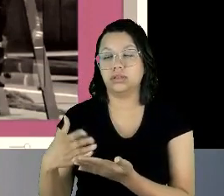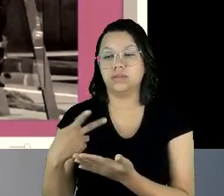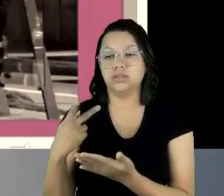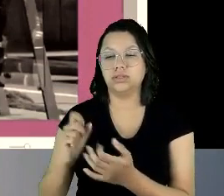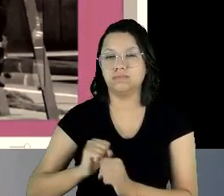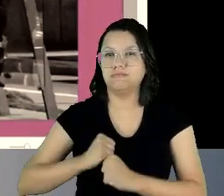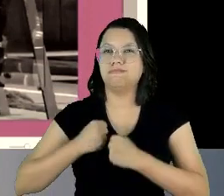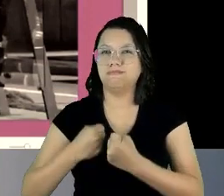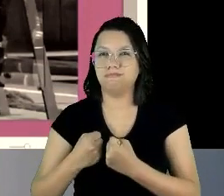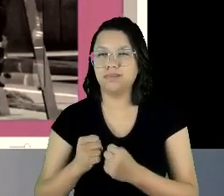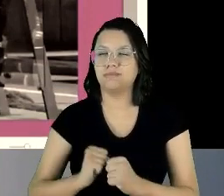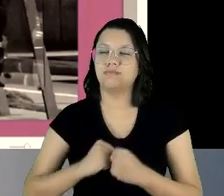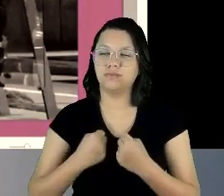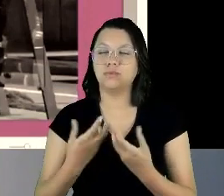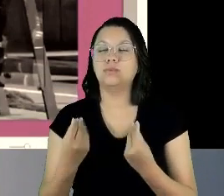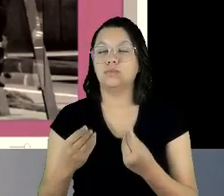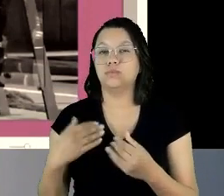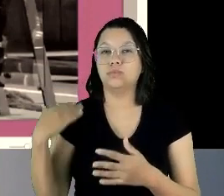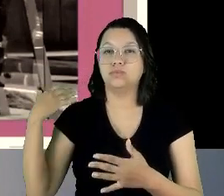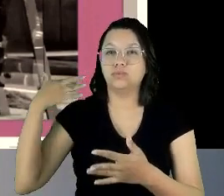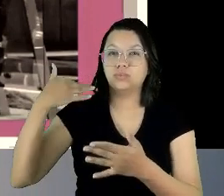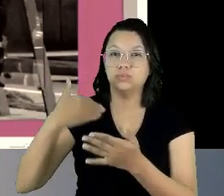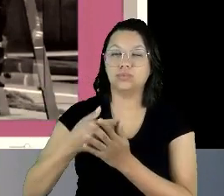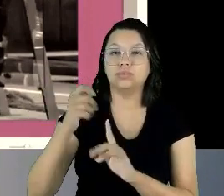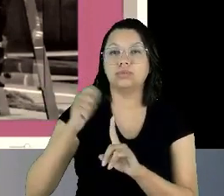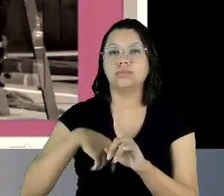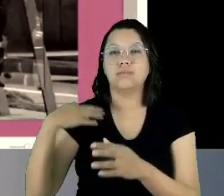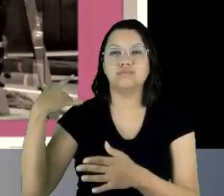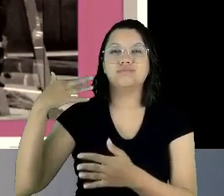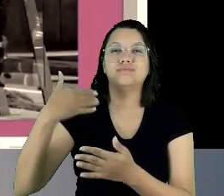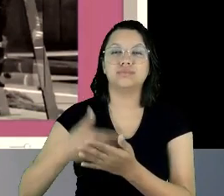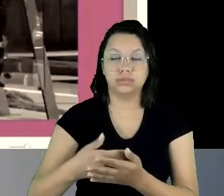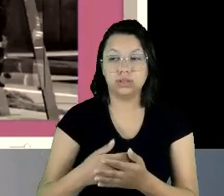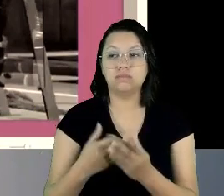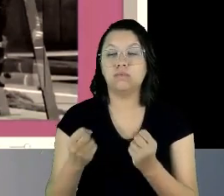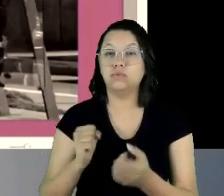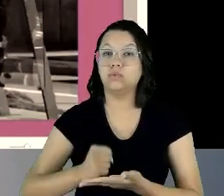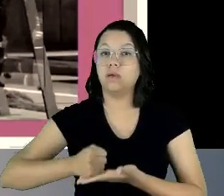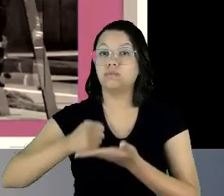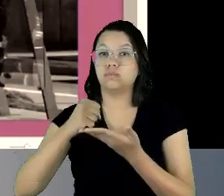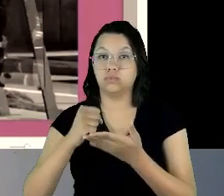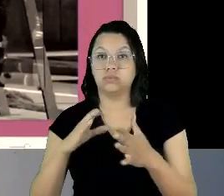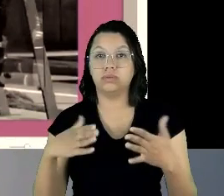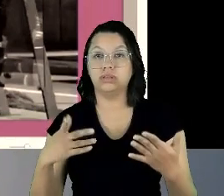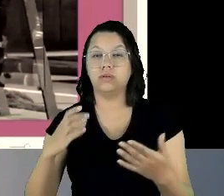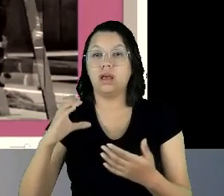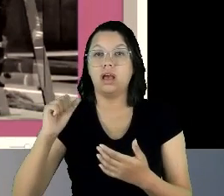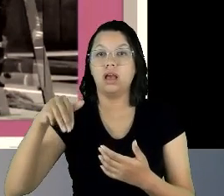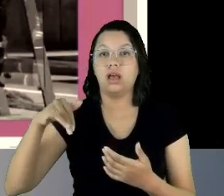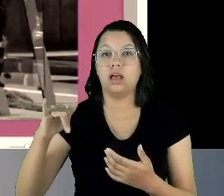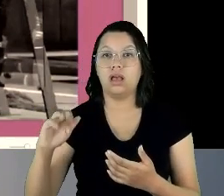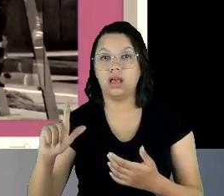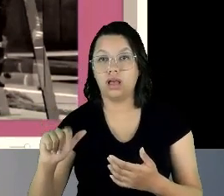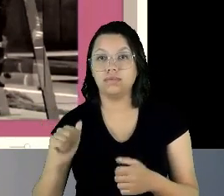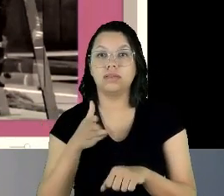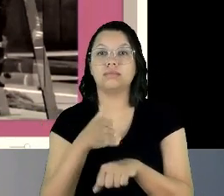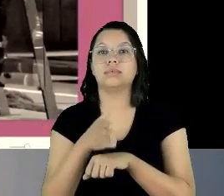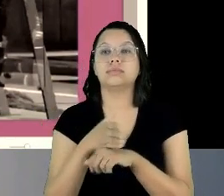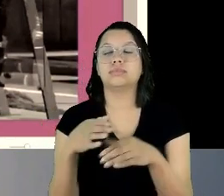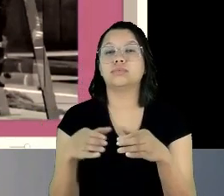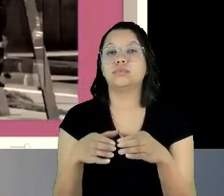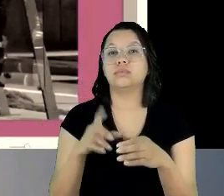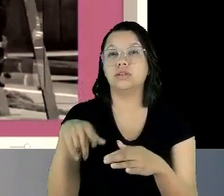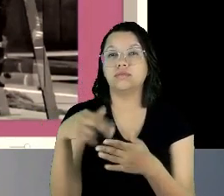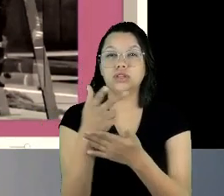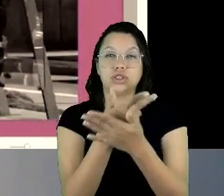empenhou bastante nele ao longo desses meses, com muitos apoios Então, com a Camila, que estava participando do grupo e que